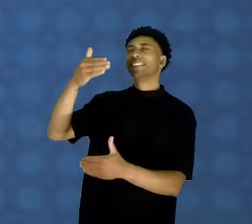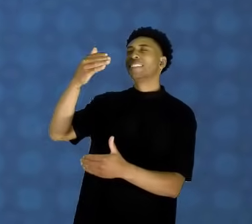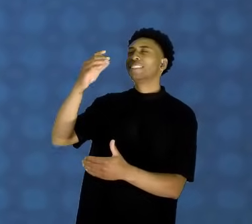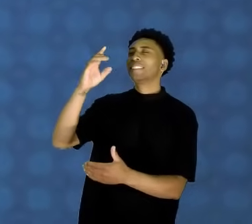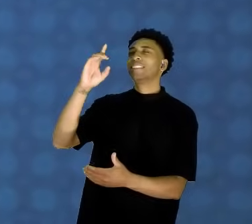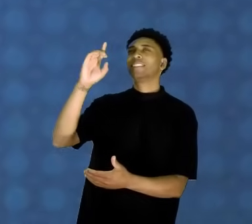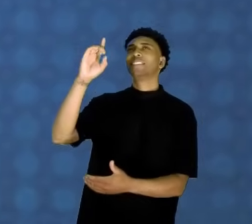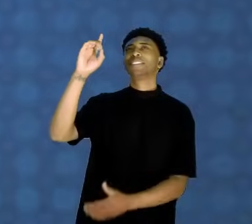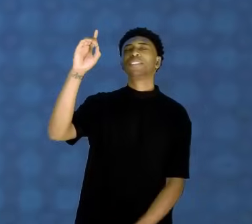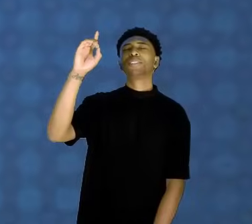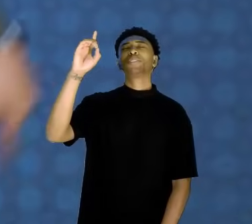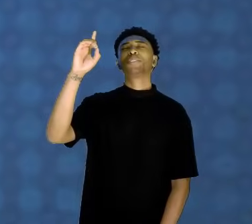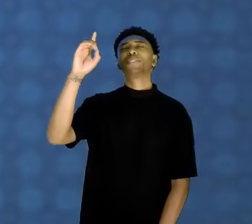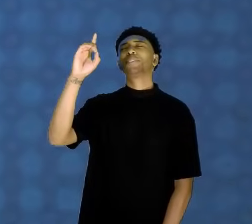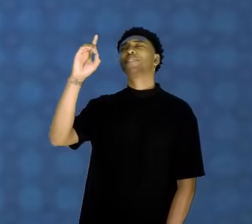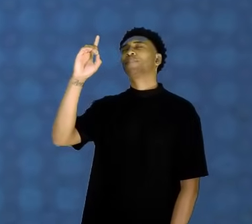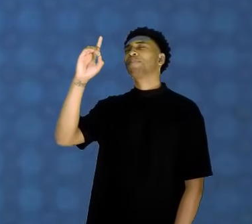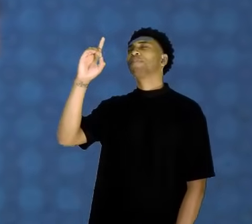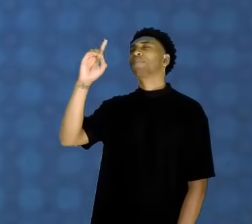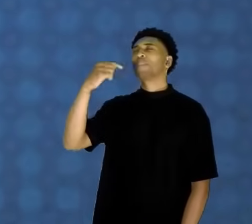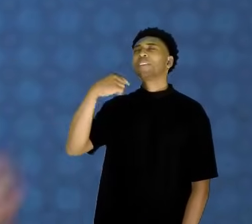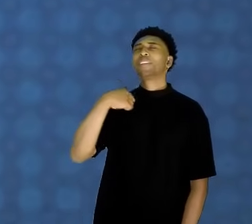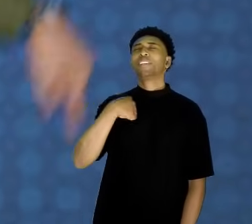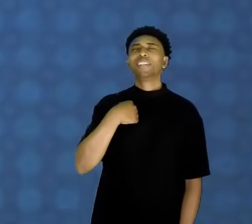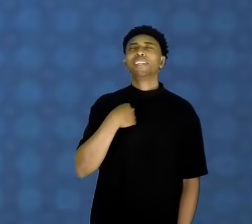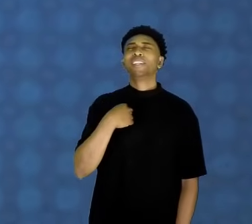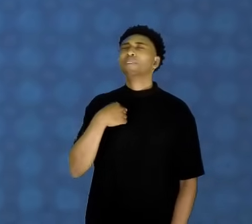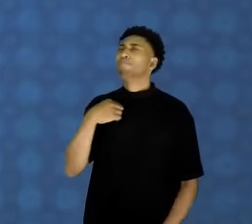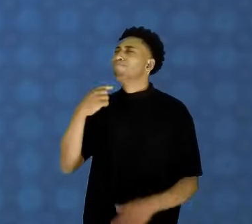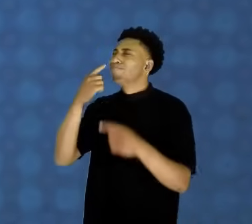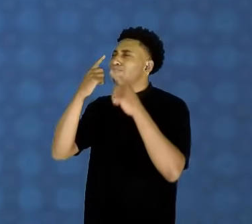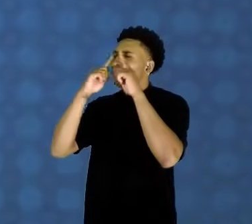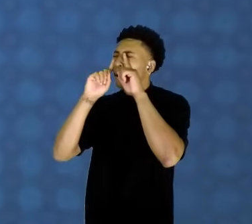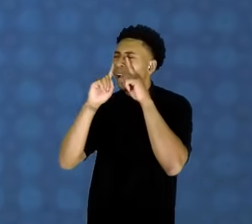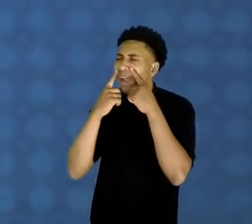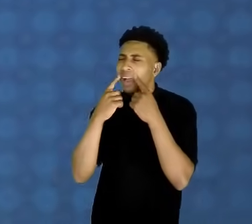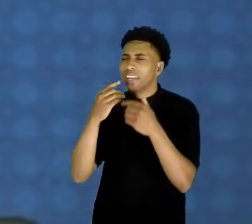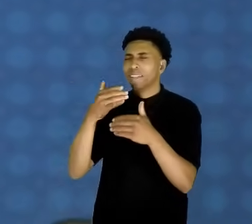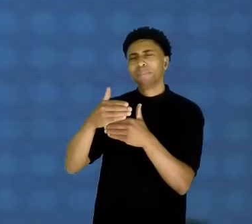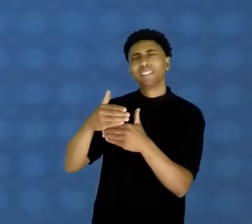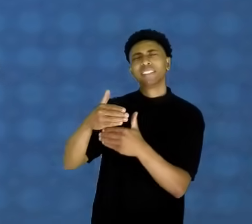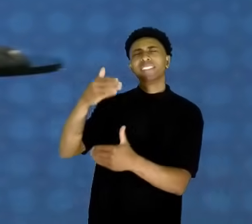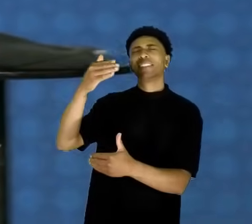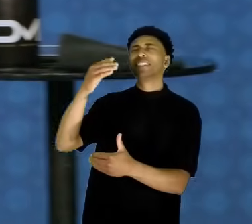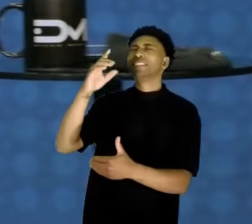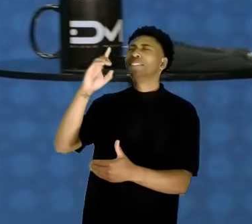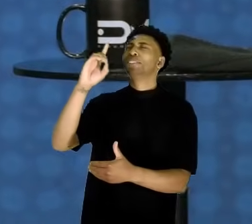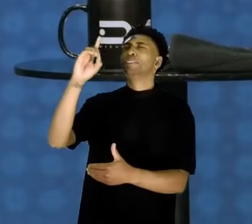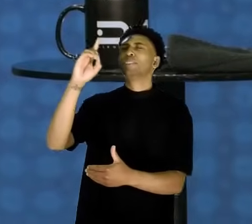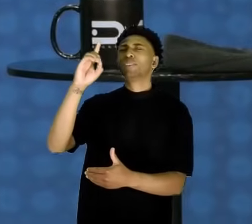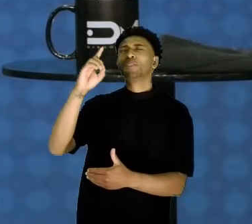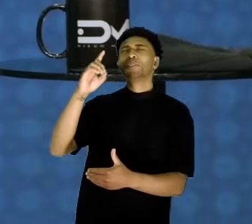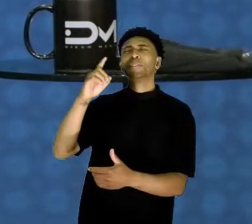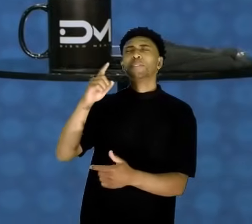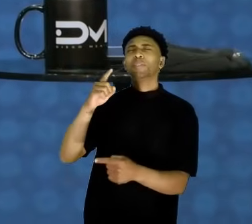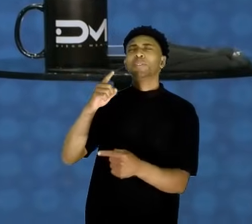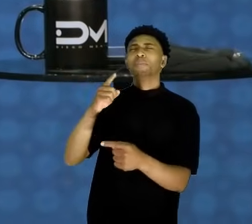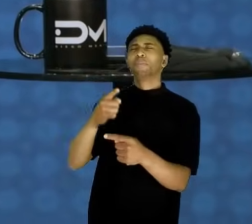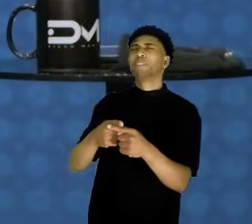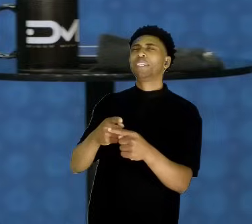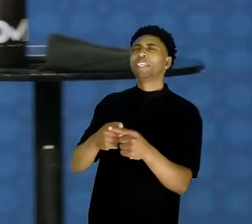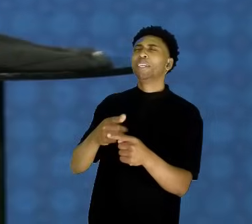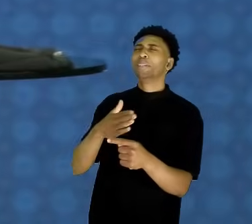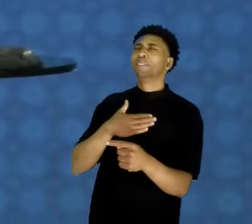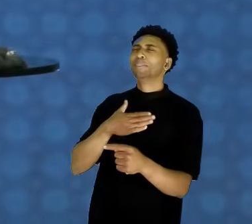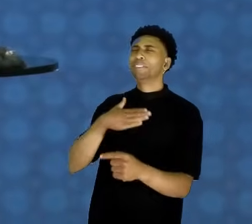permaneço, irritantemente eu ainda choro na presença de Deus, irritantemente eu persevero. Meu Deus do